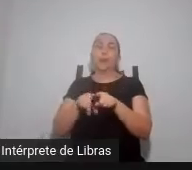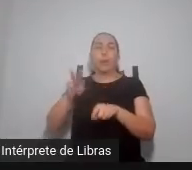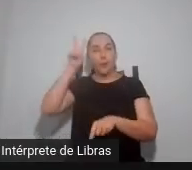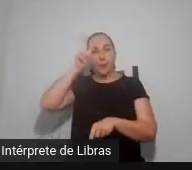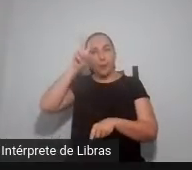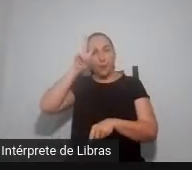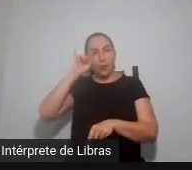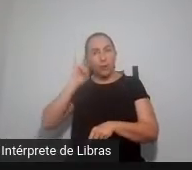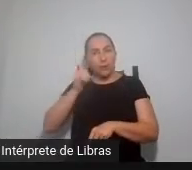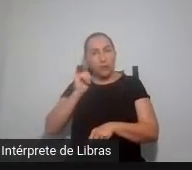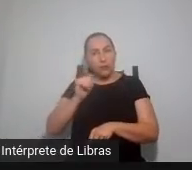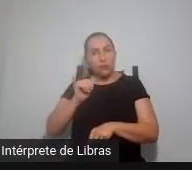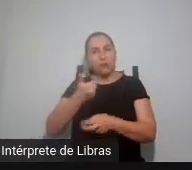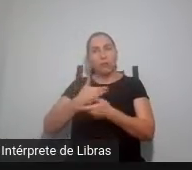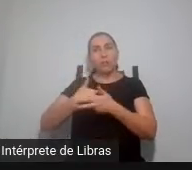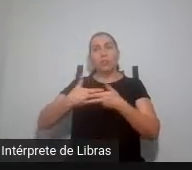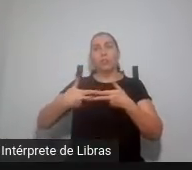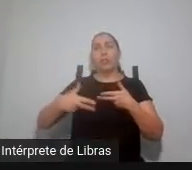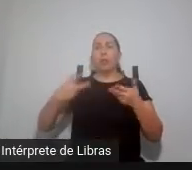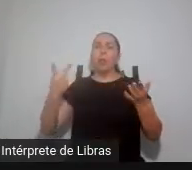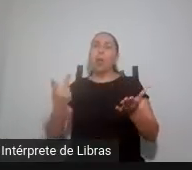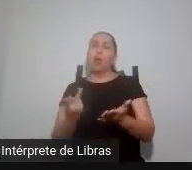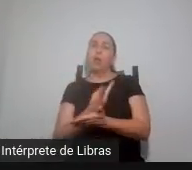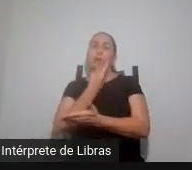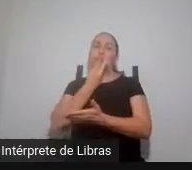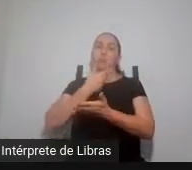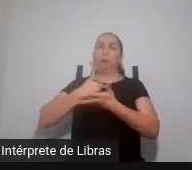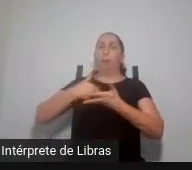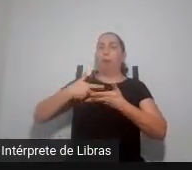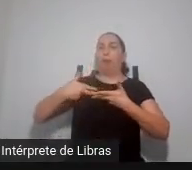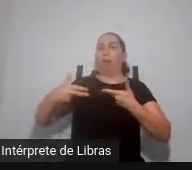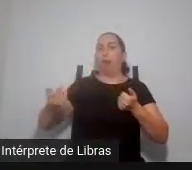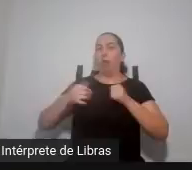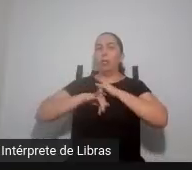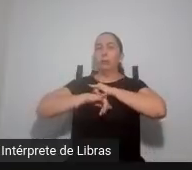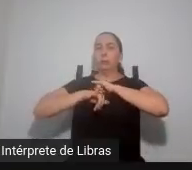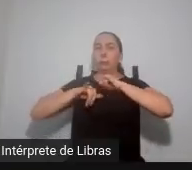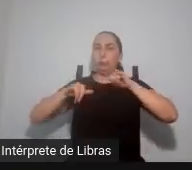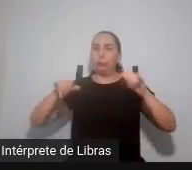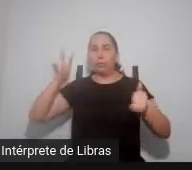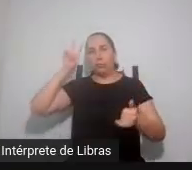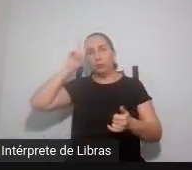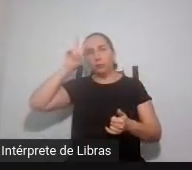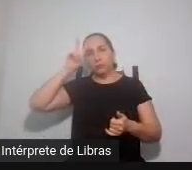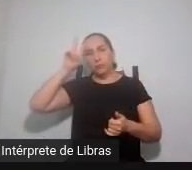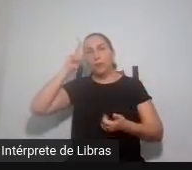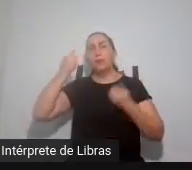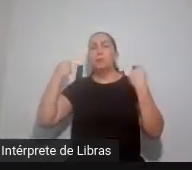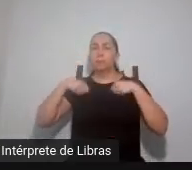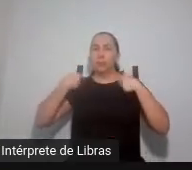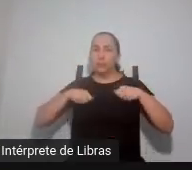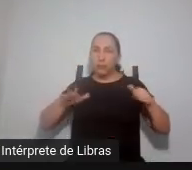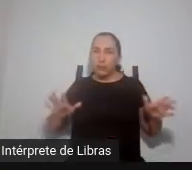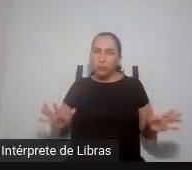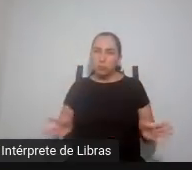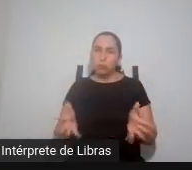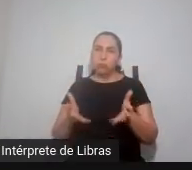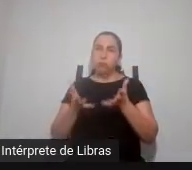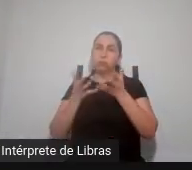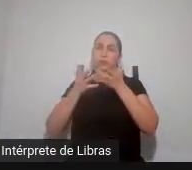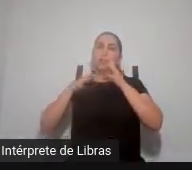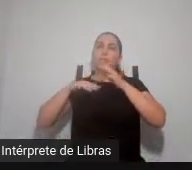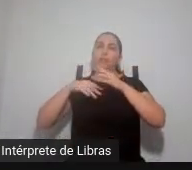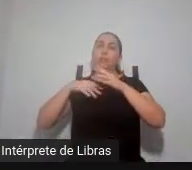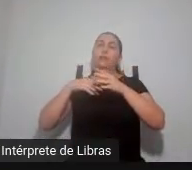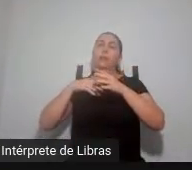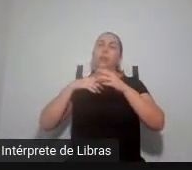história, de dizer sobre um acontecimento, de falar sobre uma notícia. Então, a gente precisa pensar nessa diversidade também, não só